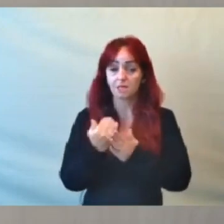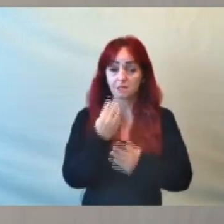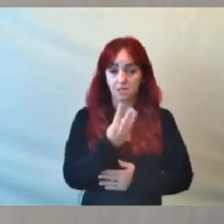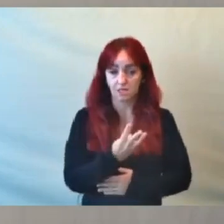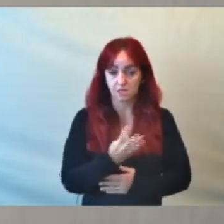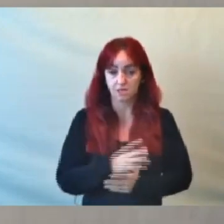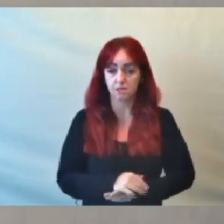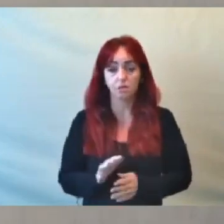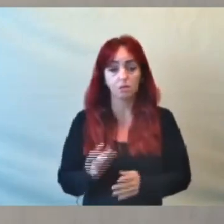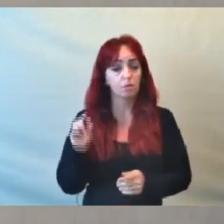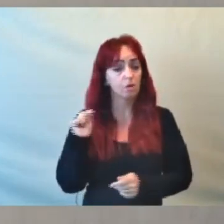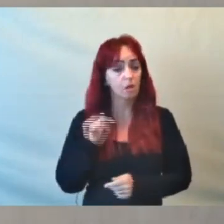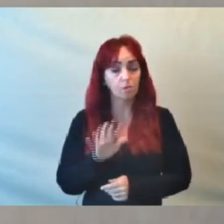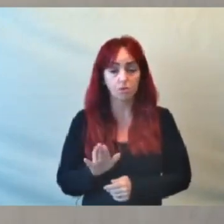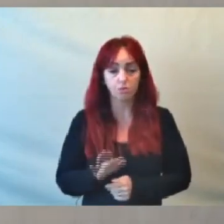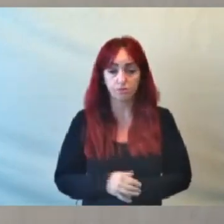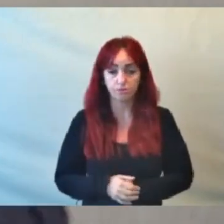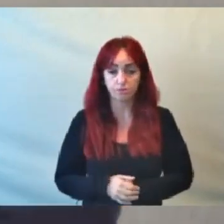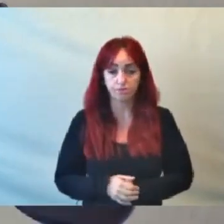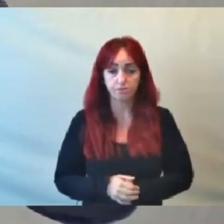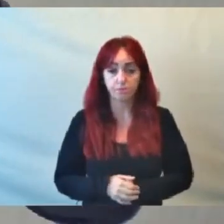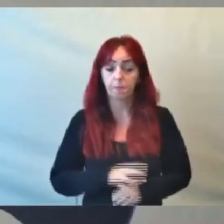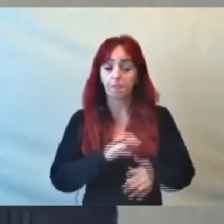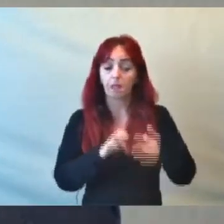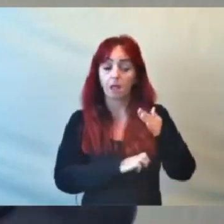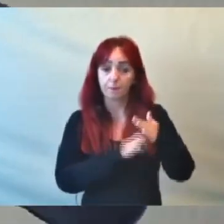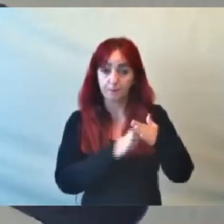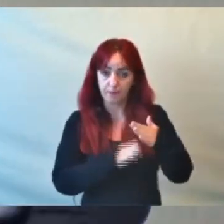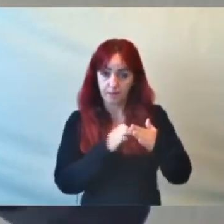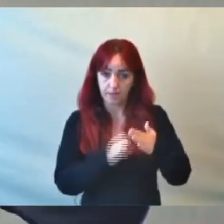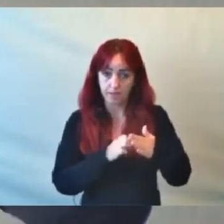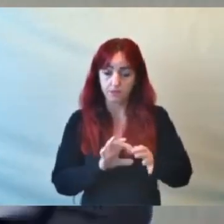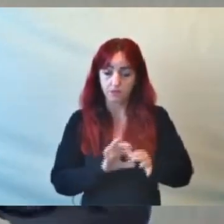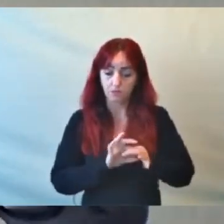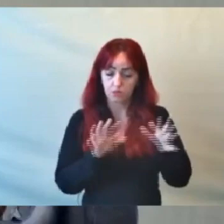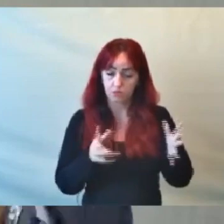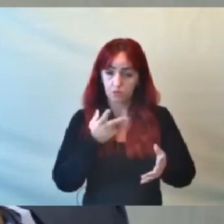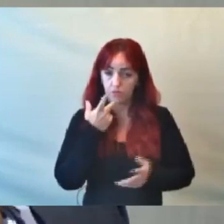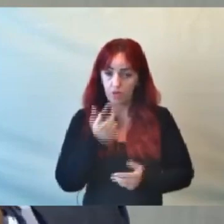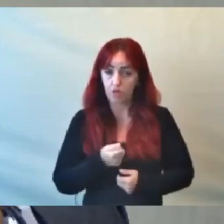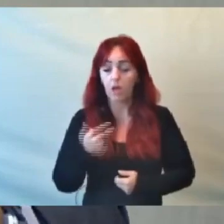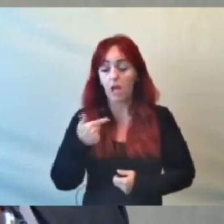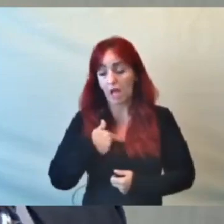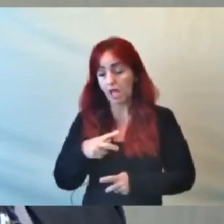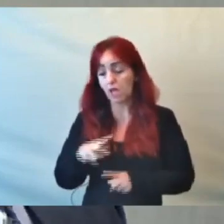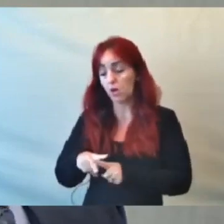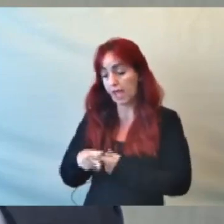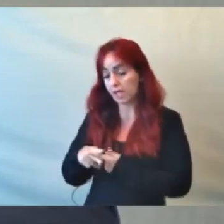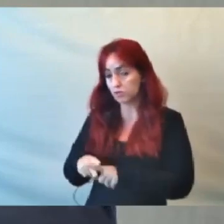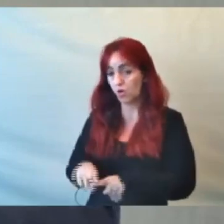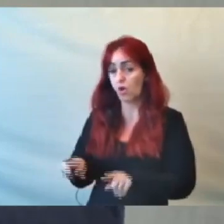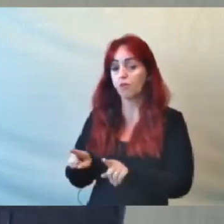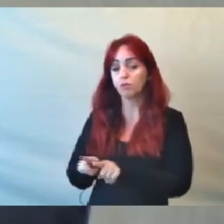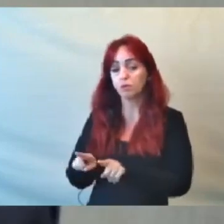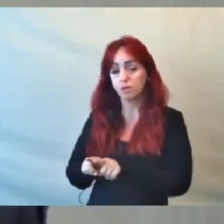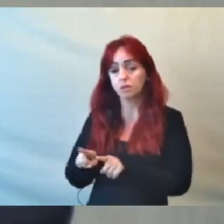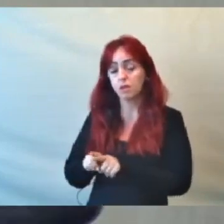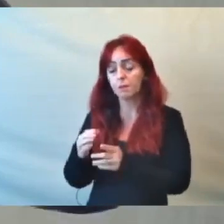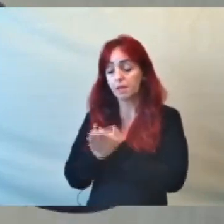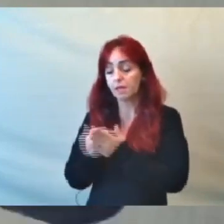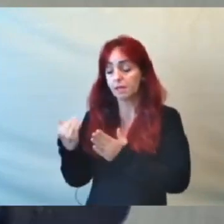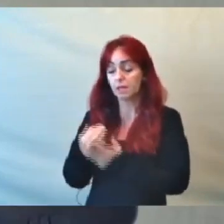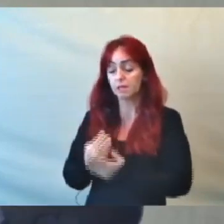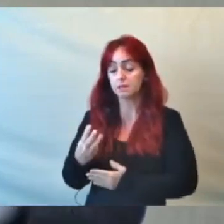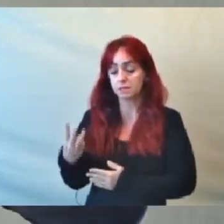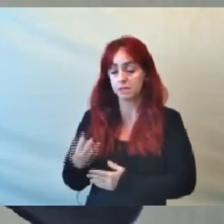A empresa que se disponibilizou falou, olha, eu resolvo e mantenho a lagoa em classe 3. E no meio do caminho,